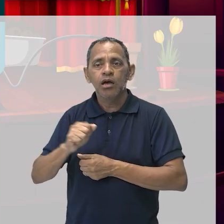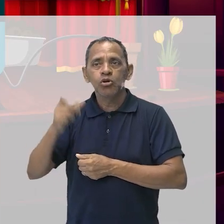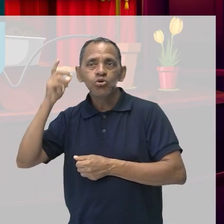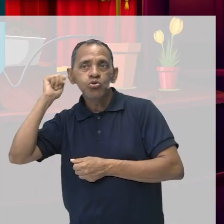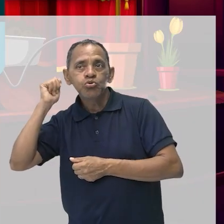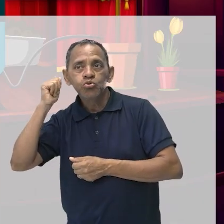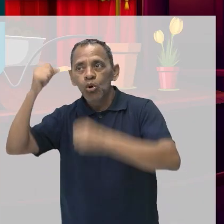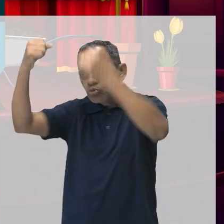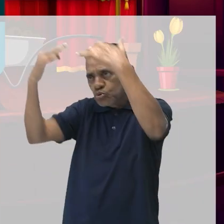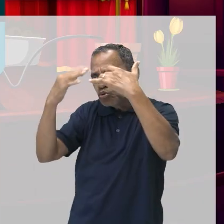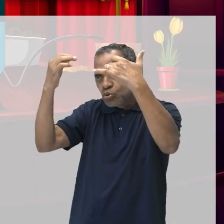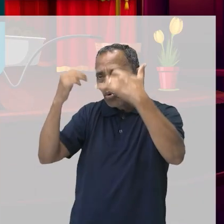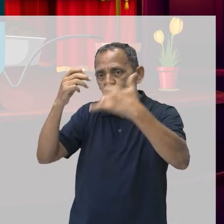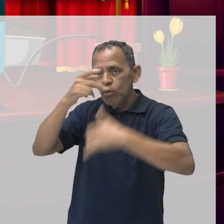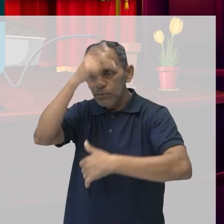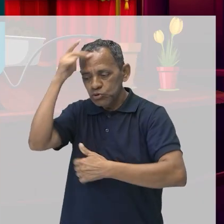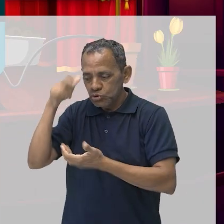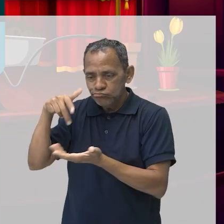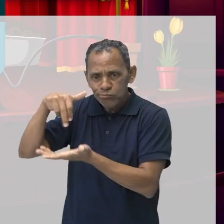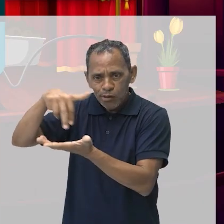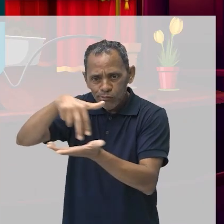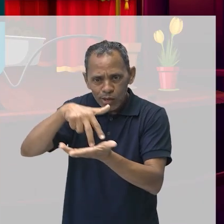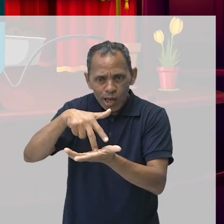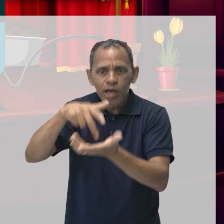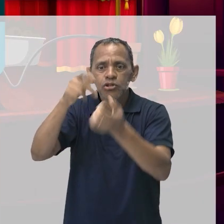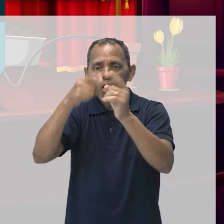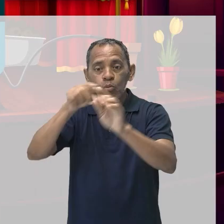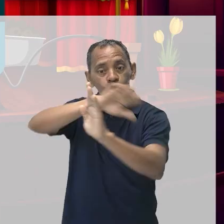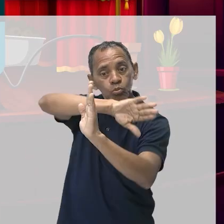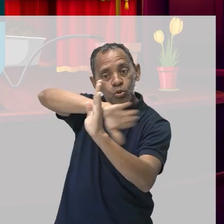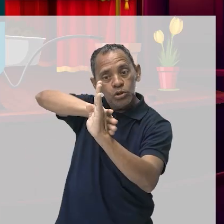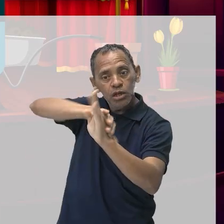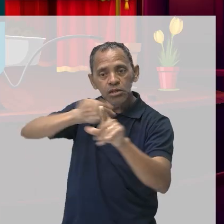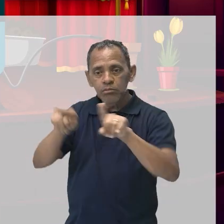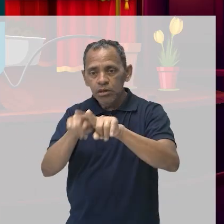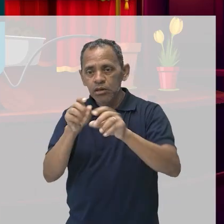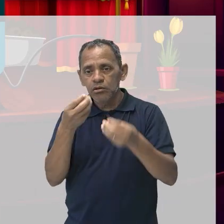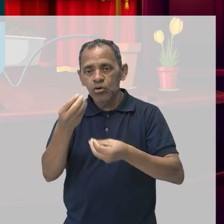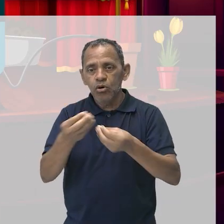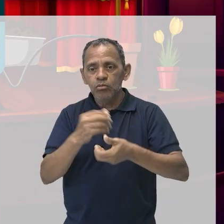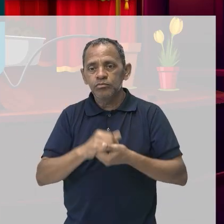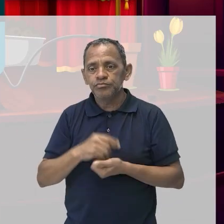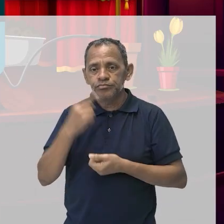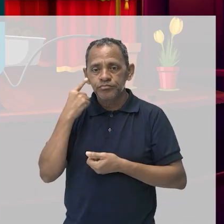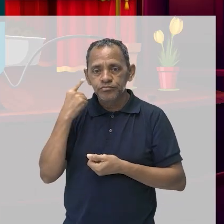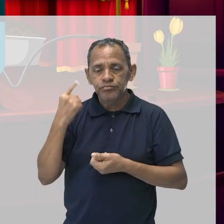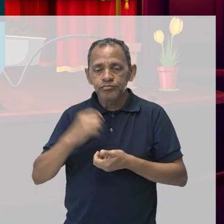de personagem ou música de fundo. Vamos escutar aqui uma sonoplastia rapidinho?